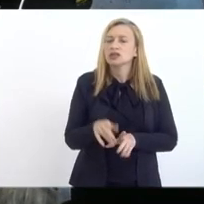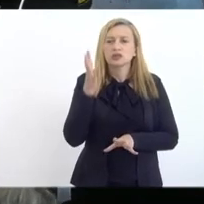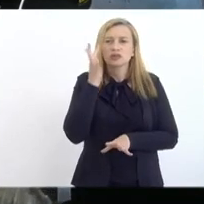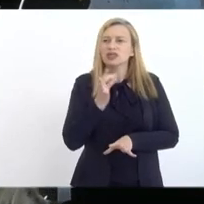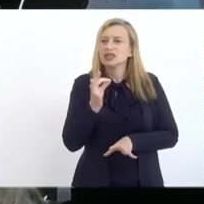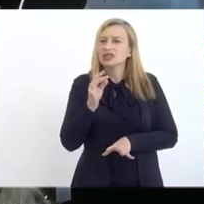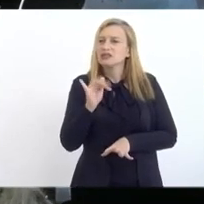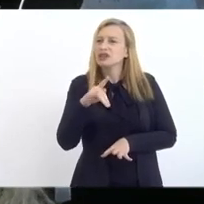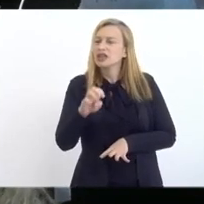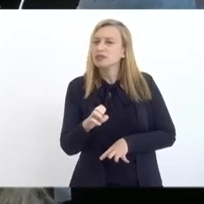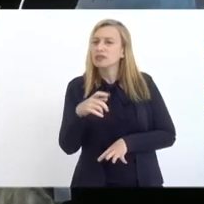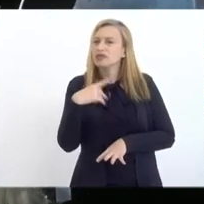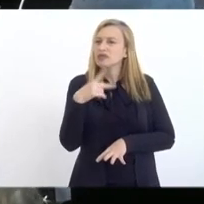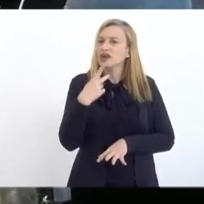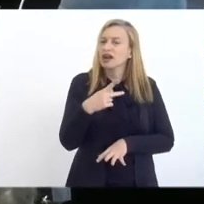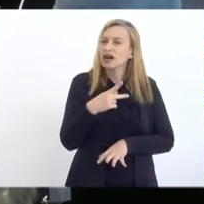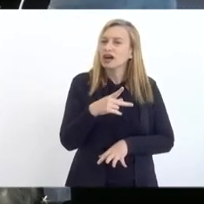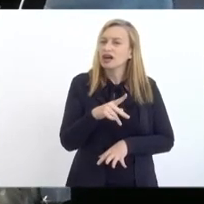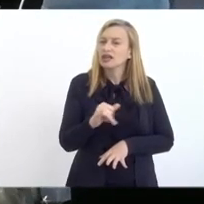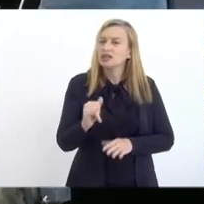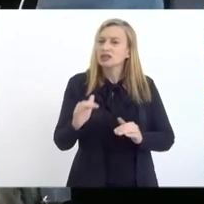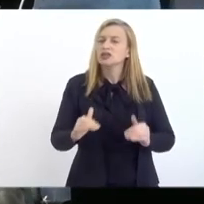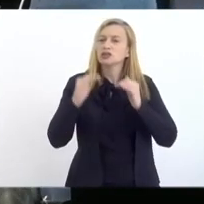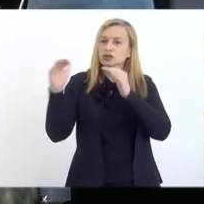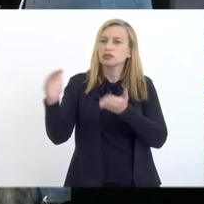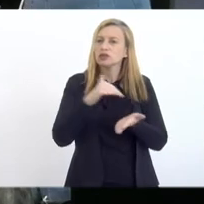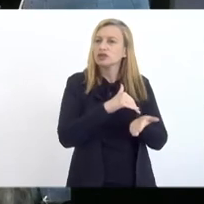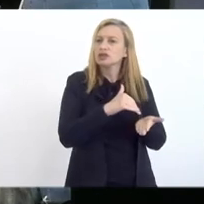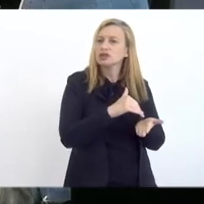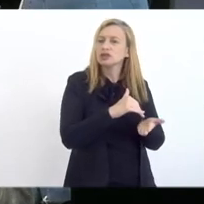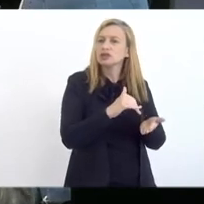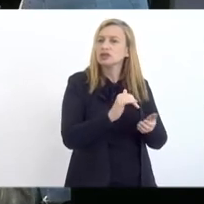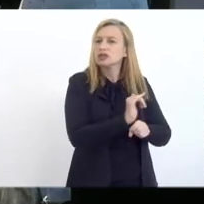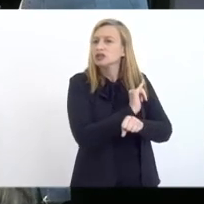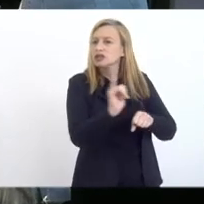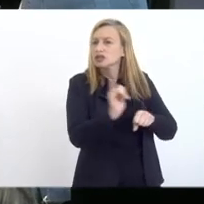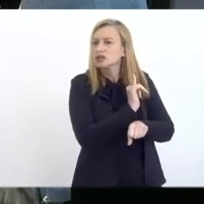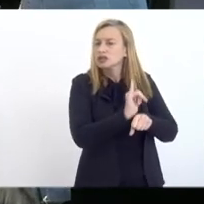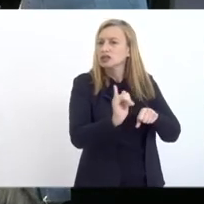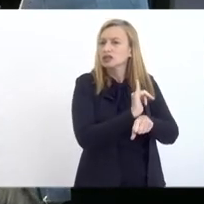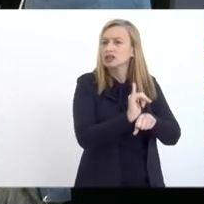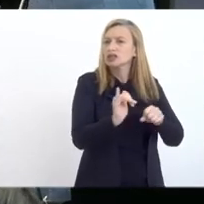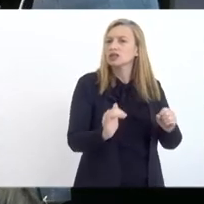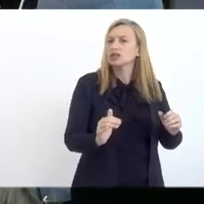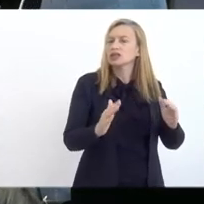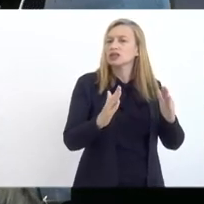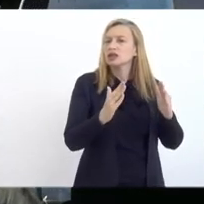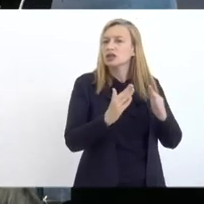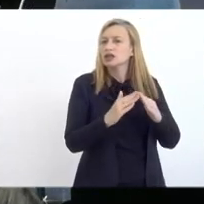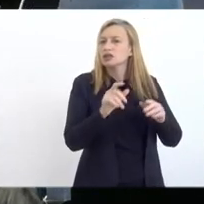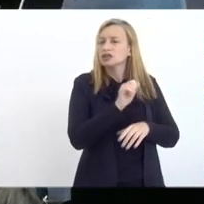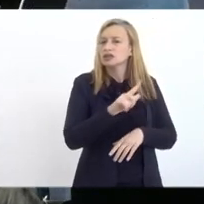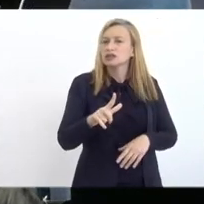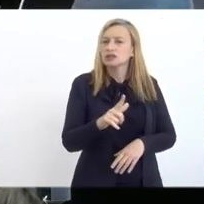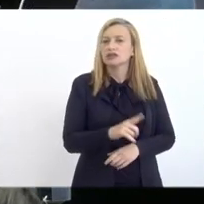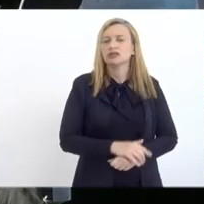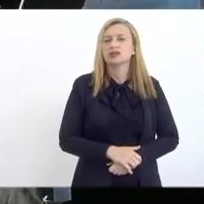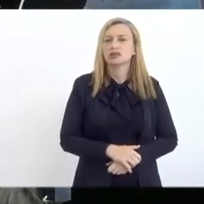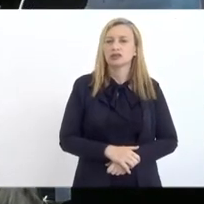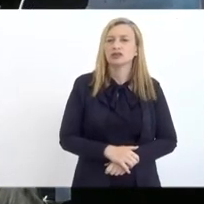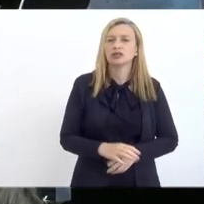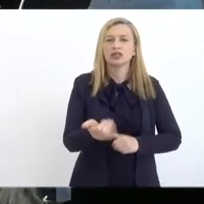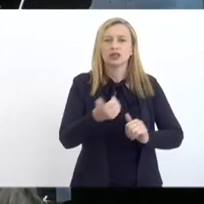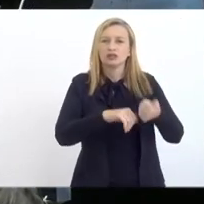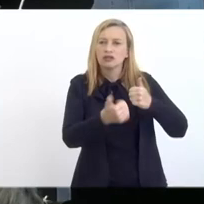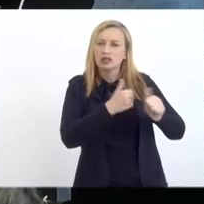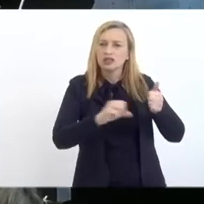vai falar aqui, o Felipe, o superintendente de Planejamento e Desenvolvimento de Pessoas, né, SUBGEP da Casa Civil, ele se encontra respaldado por uma